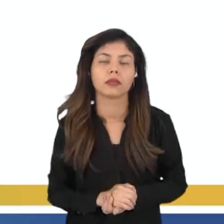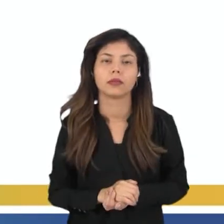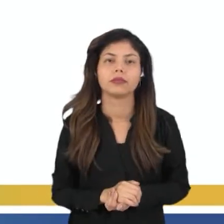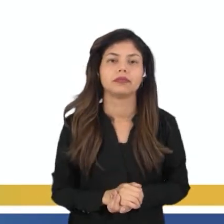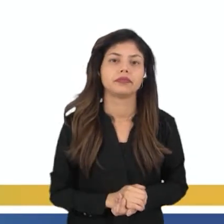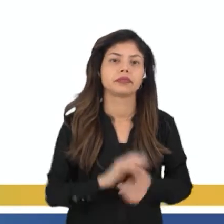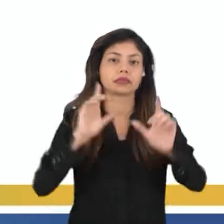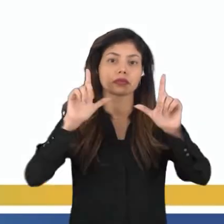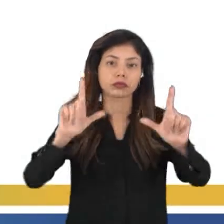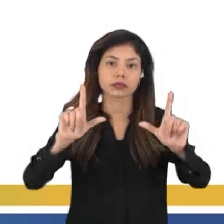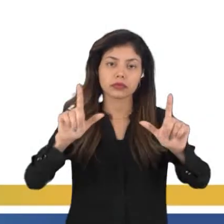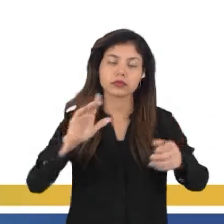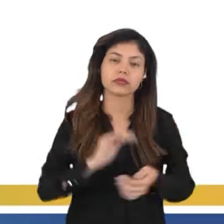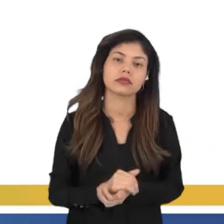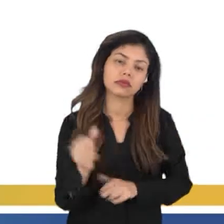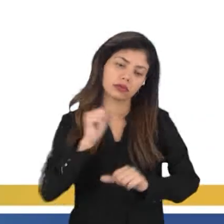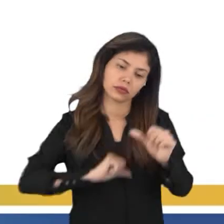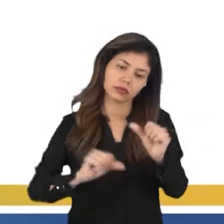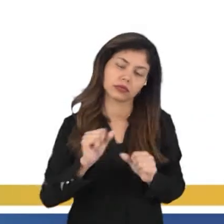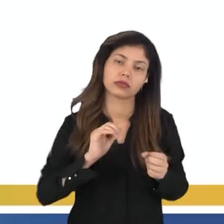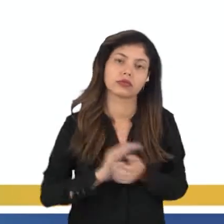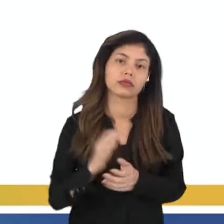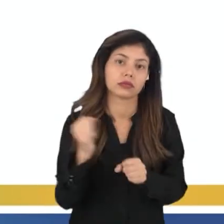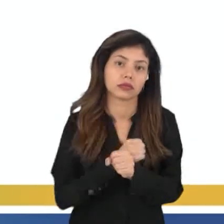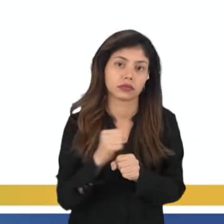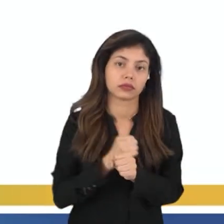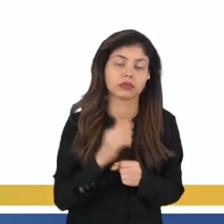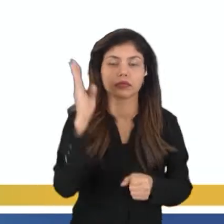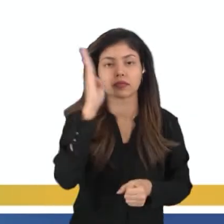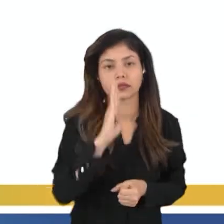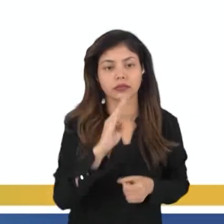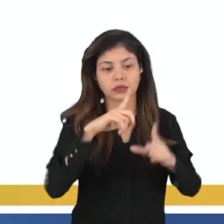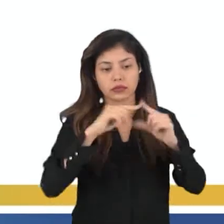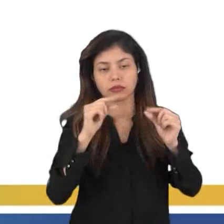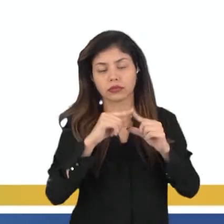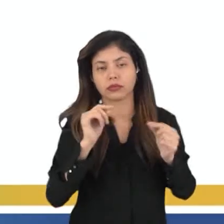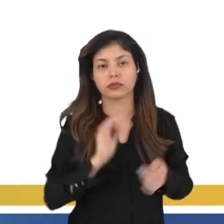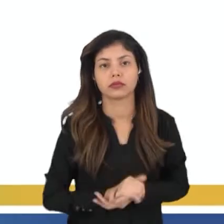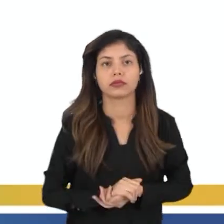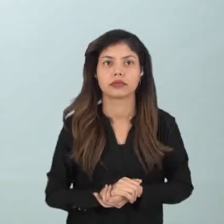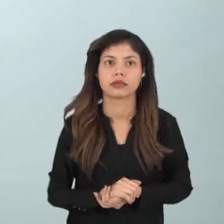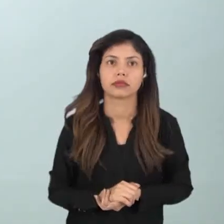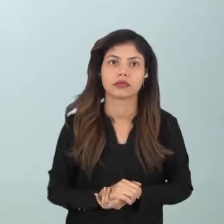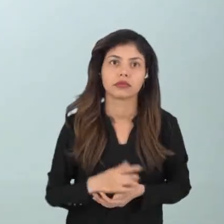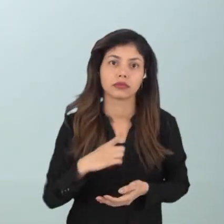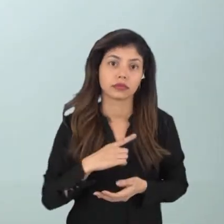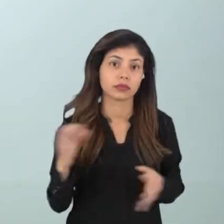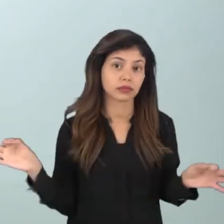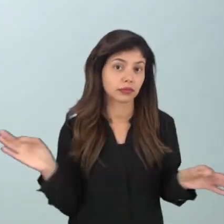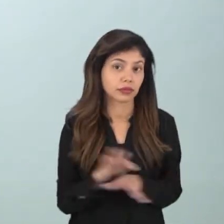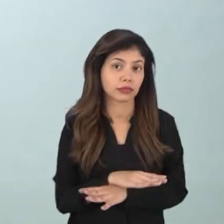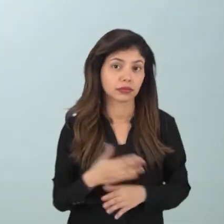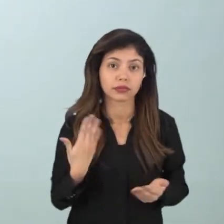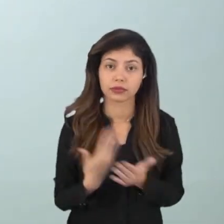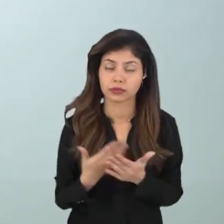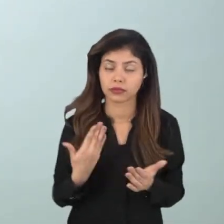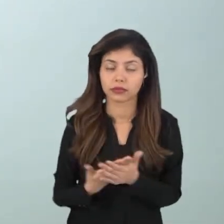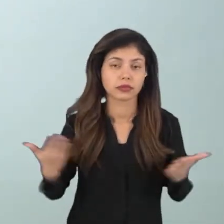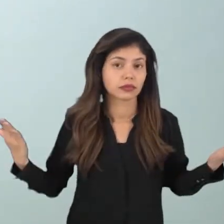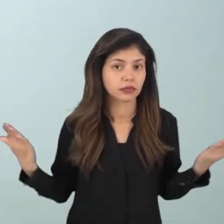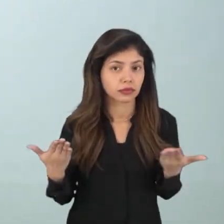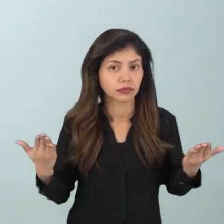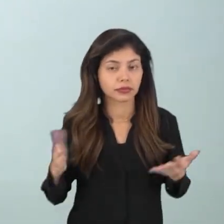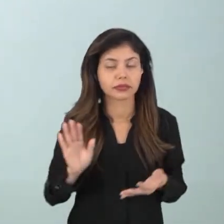quadro mudou com a construção da capital Brasília e as rodovias. Com isso, a gente encerra a nossa aula